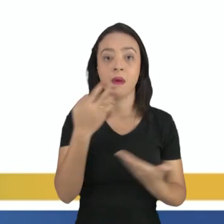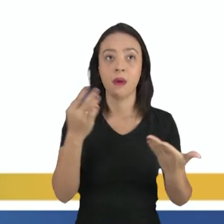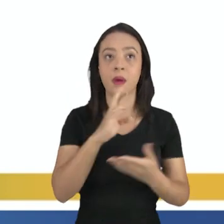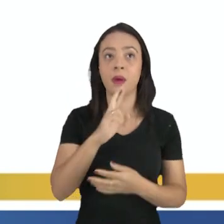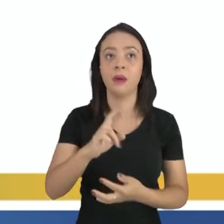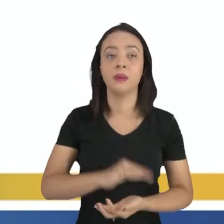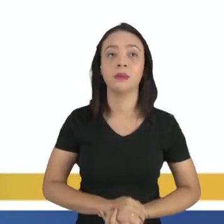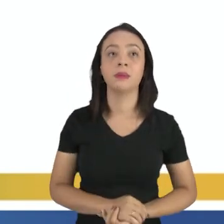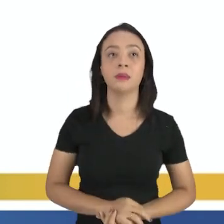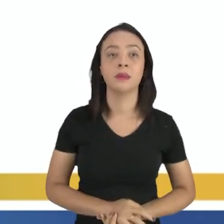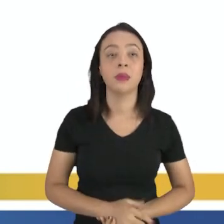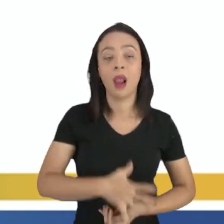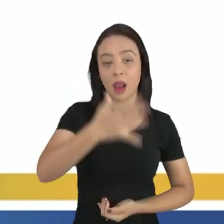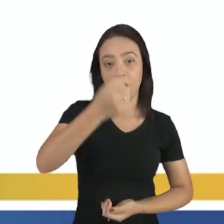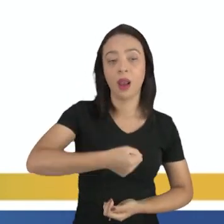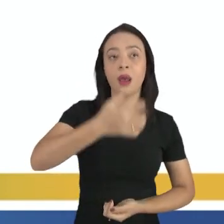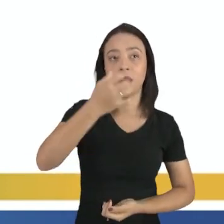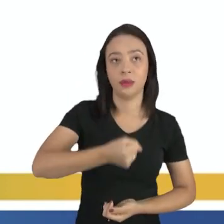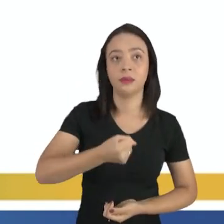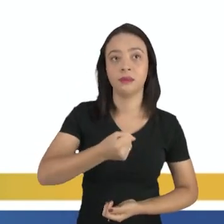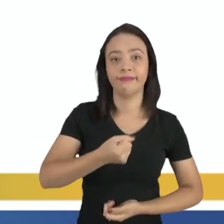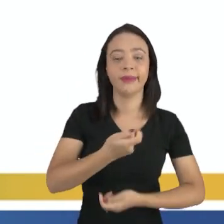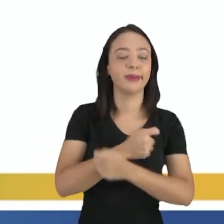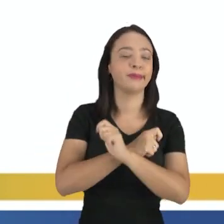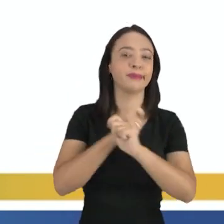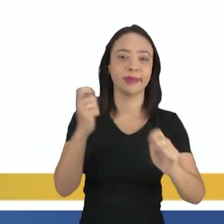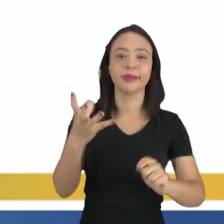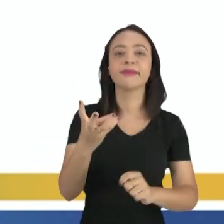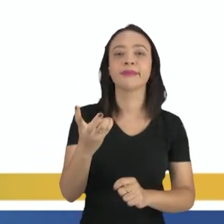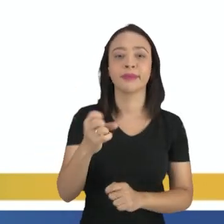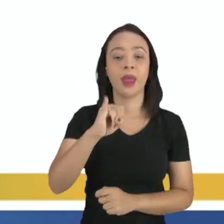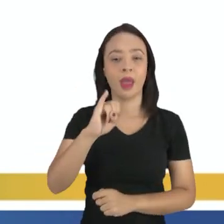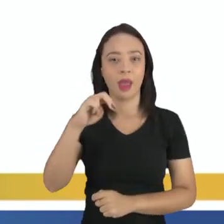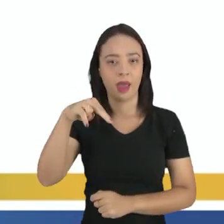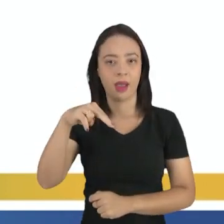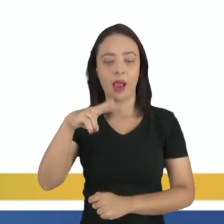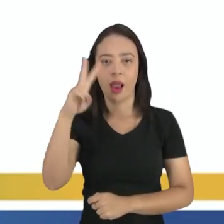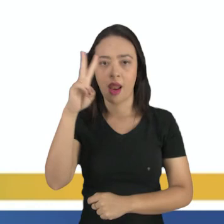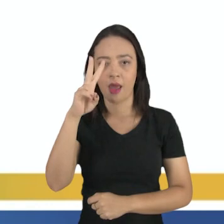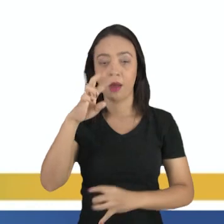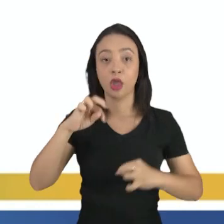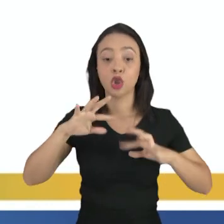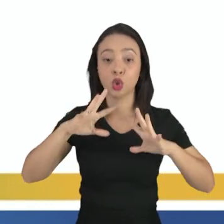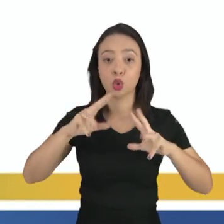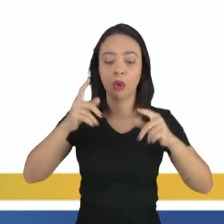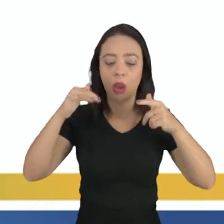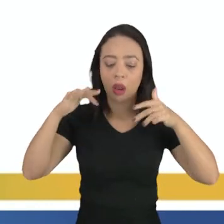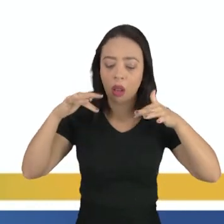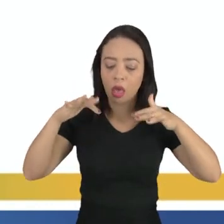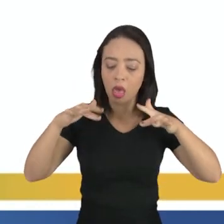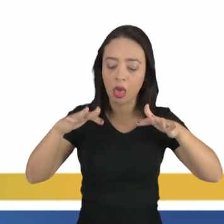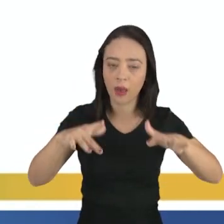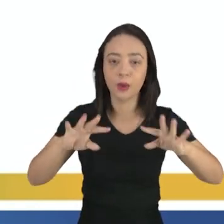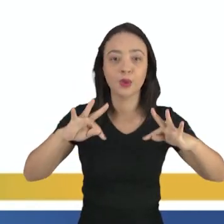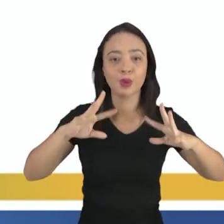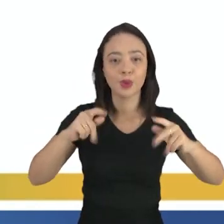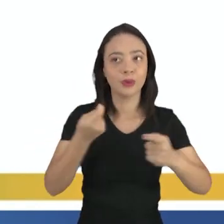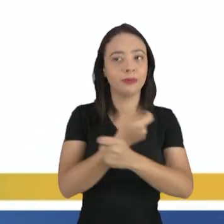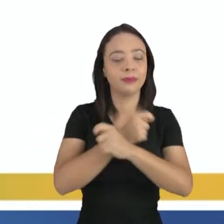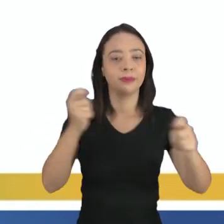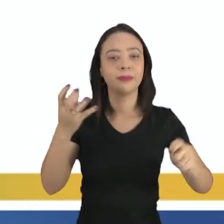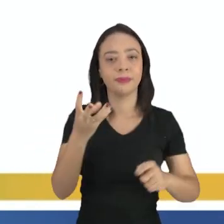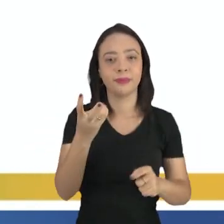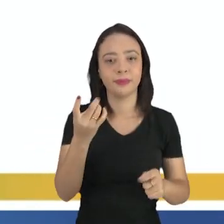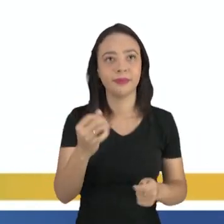É isso aí. Então, milk, incontável. Lembra lá da dica? Todos os líquidos são incontáveis.